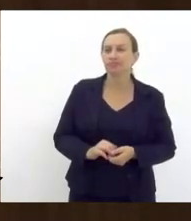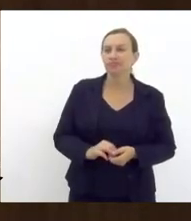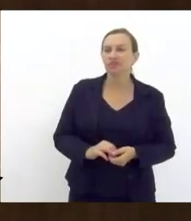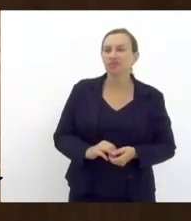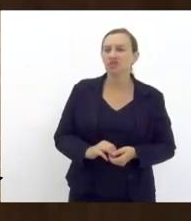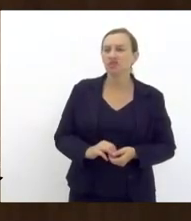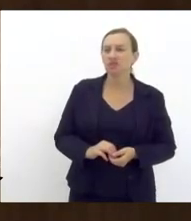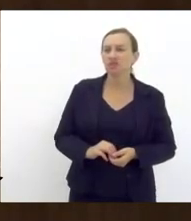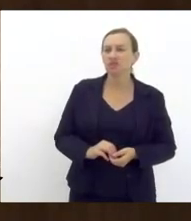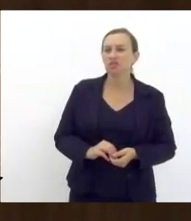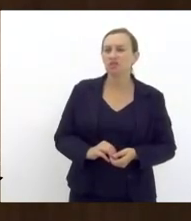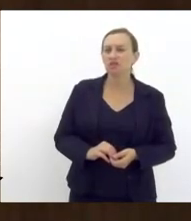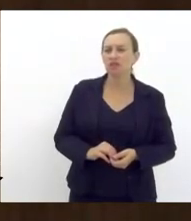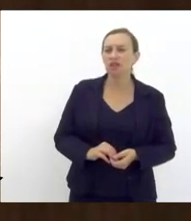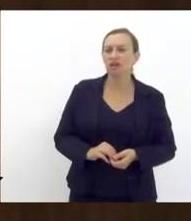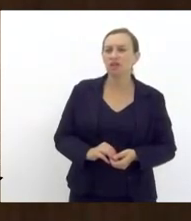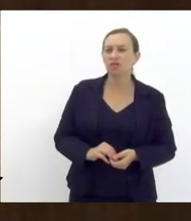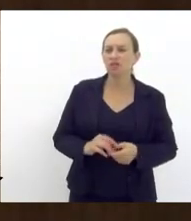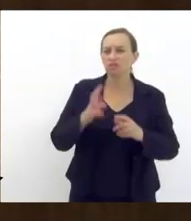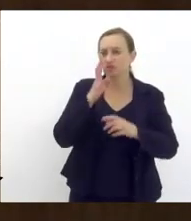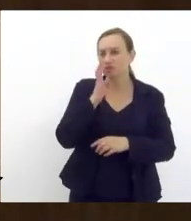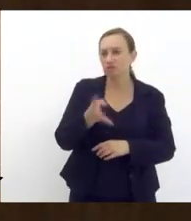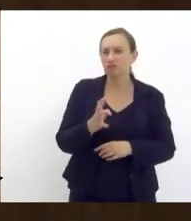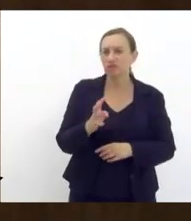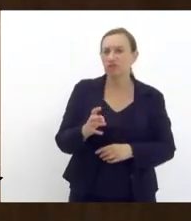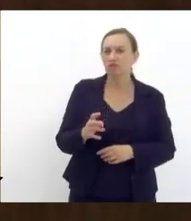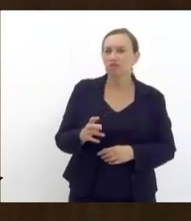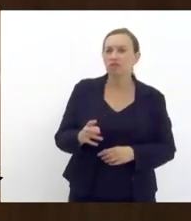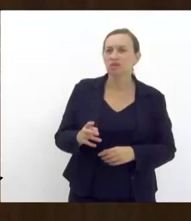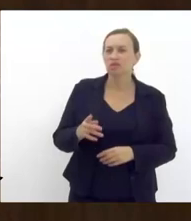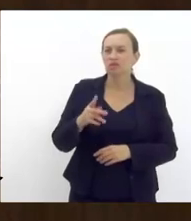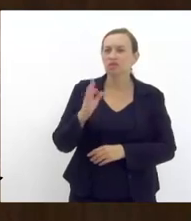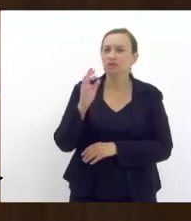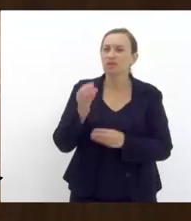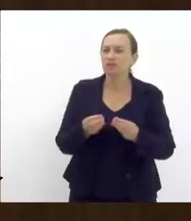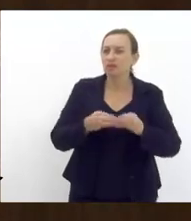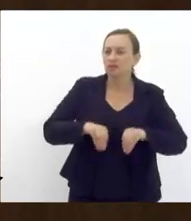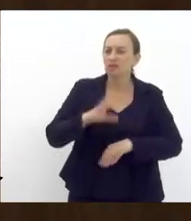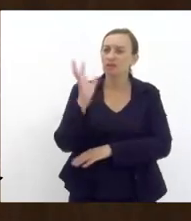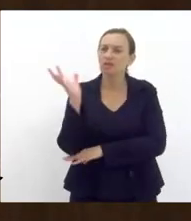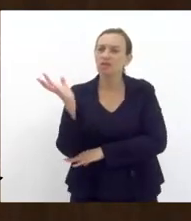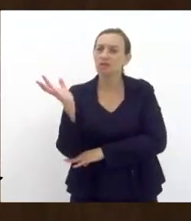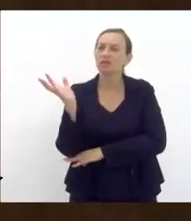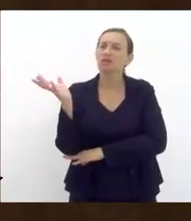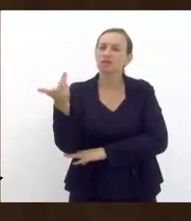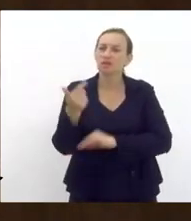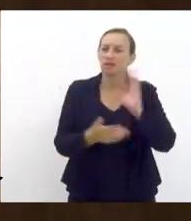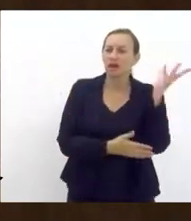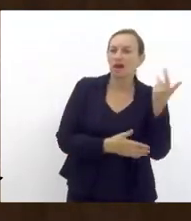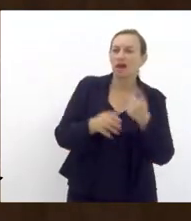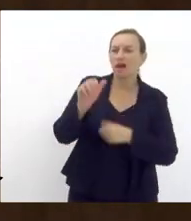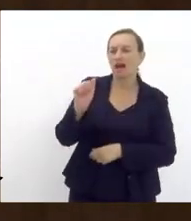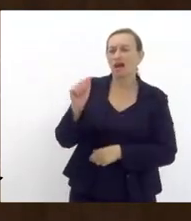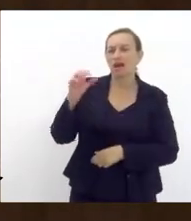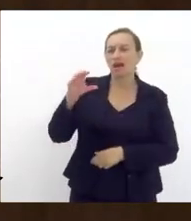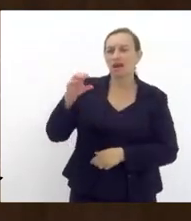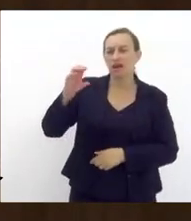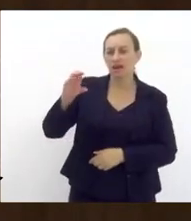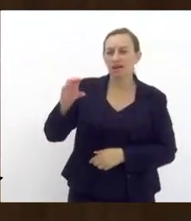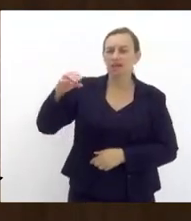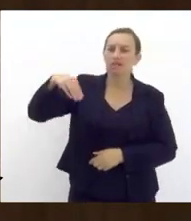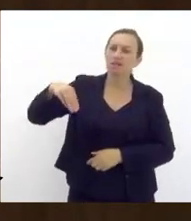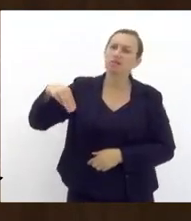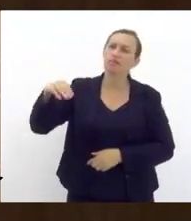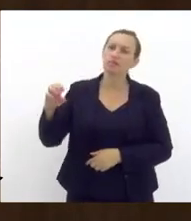de denúncias ligadas aos danos ambientais que a CSN tem provocado A Volta Redonda